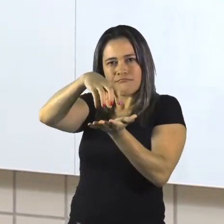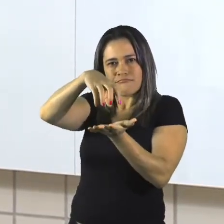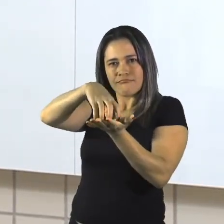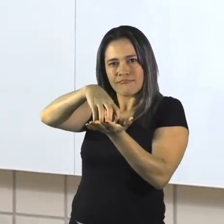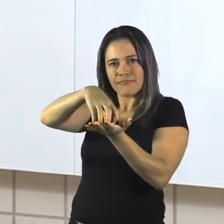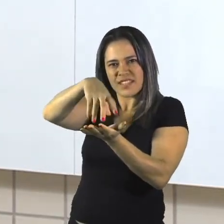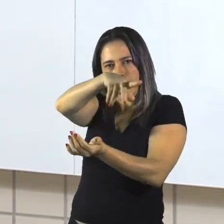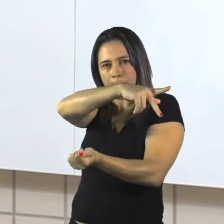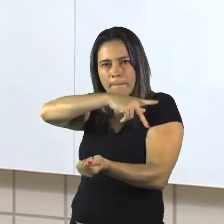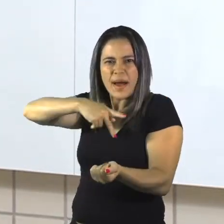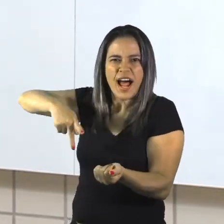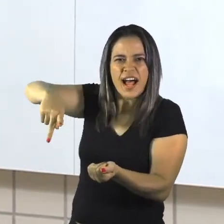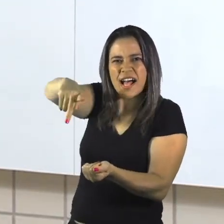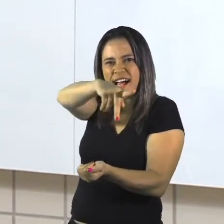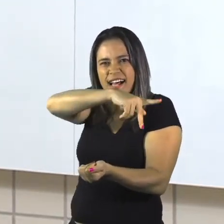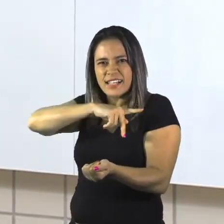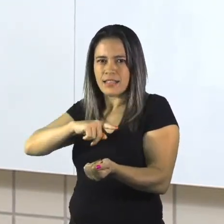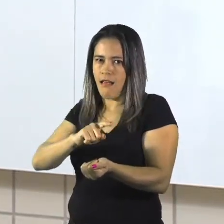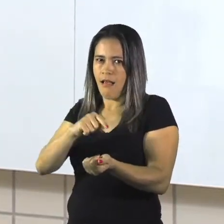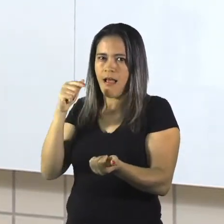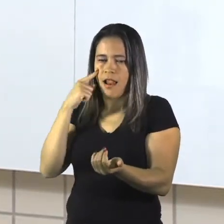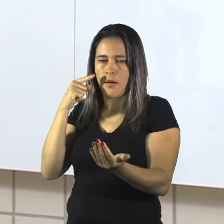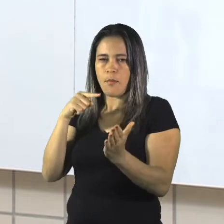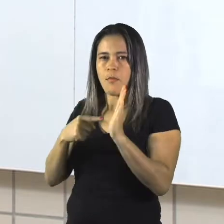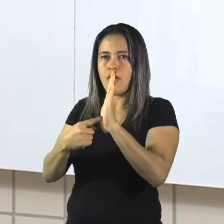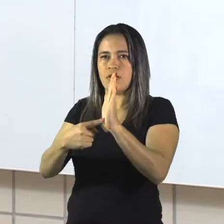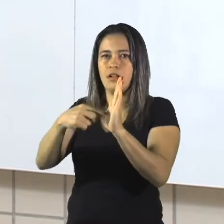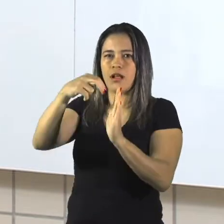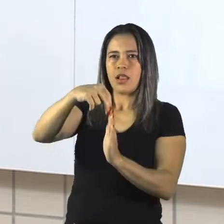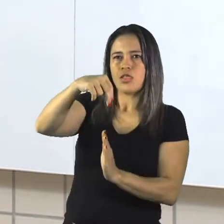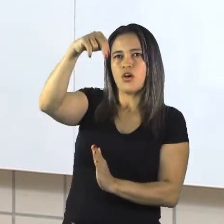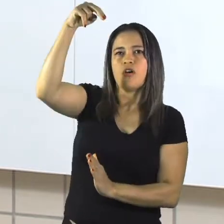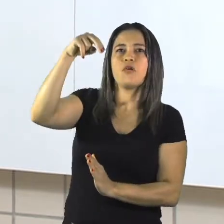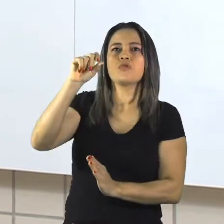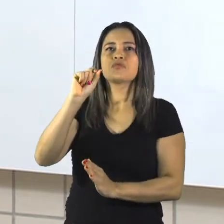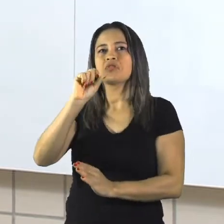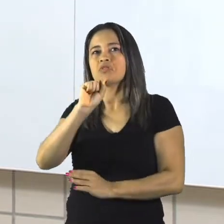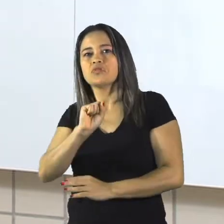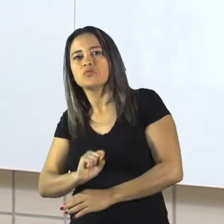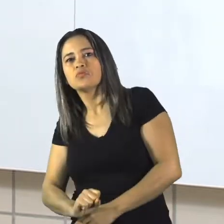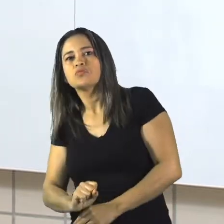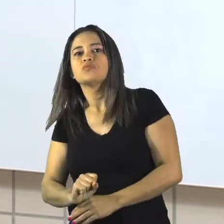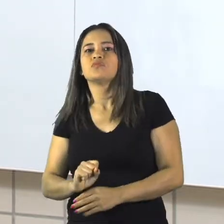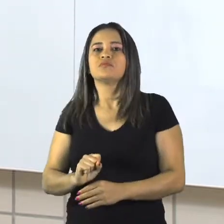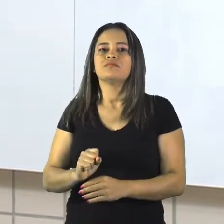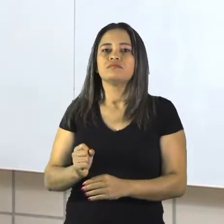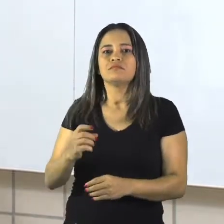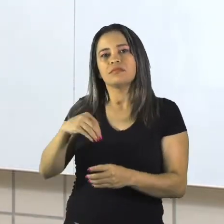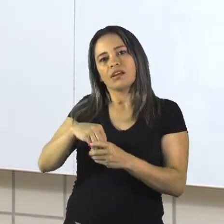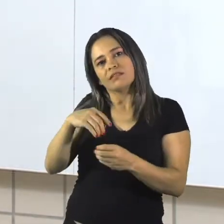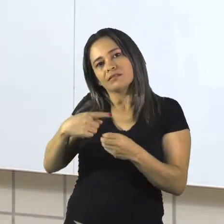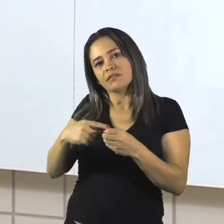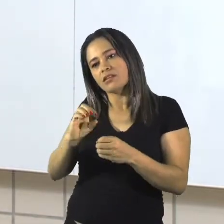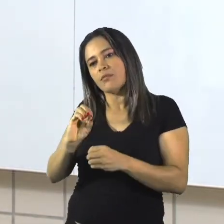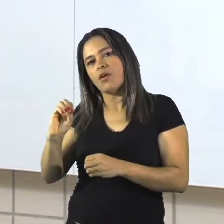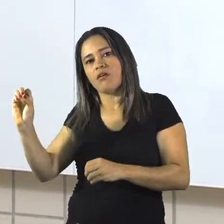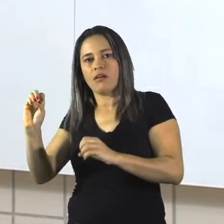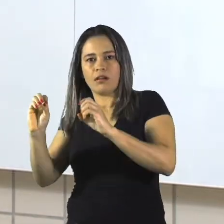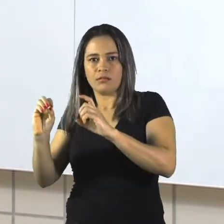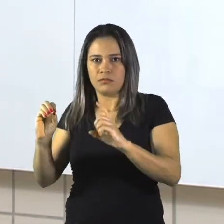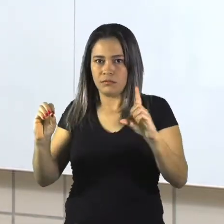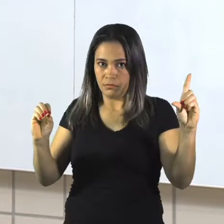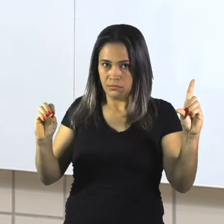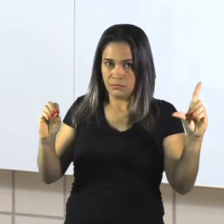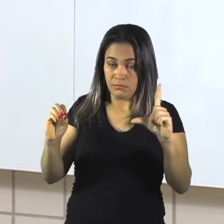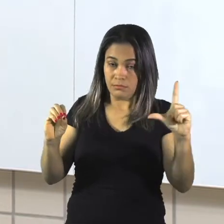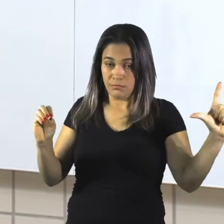Girassóis, ele define, por exemplo, o que é norte, o que é sul da nossa cidade, define o que é leste, o que é oeste, né? Então, a partir